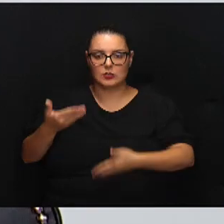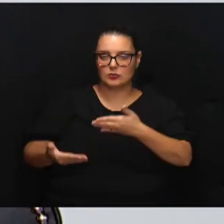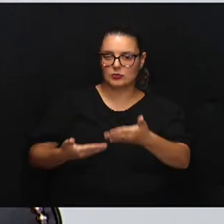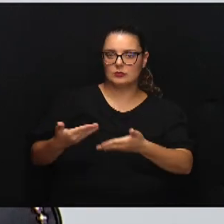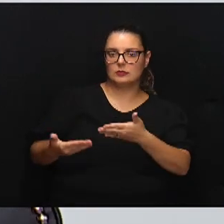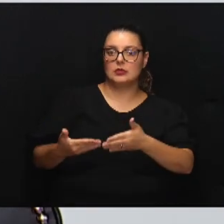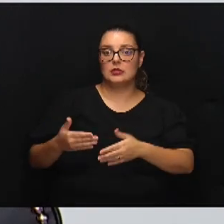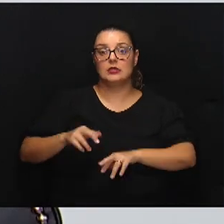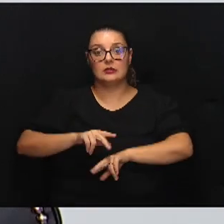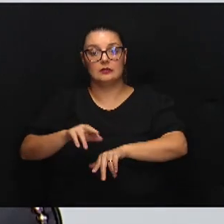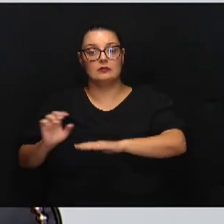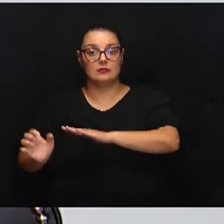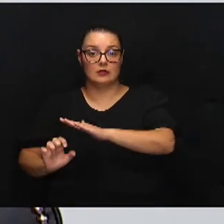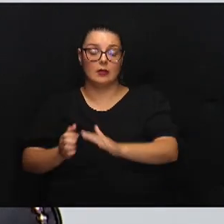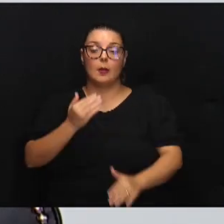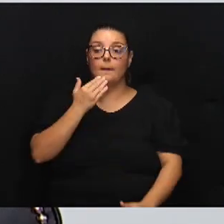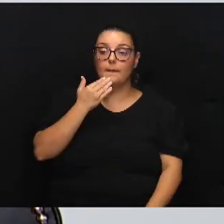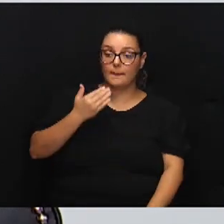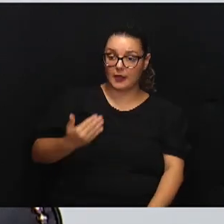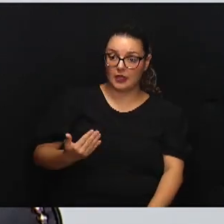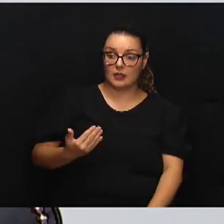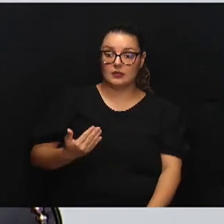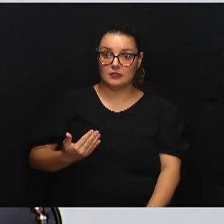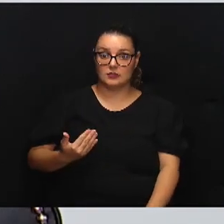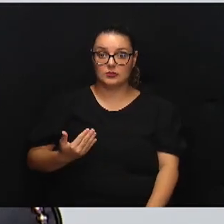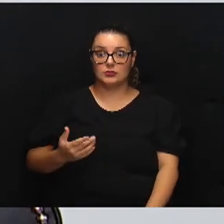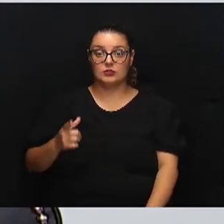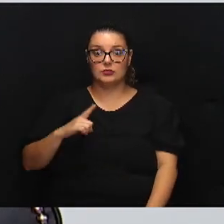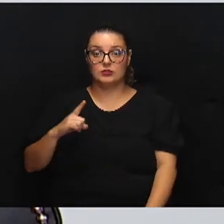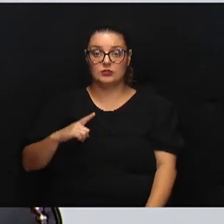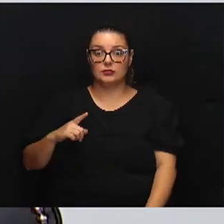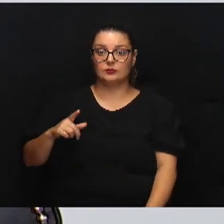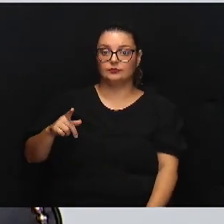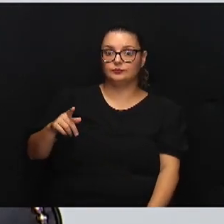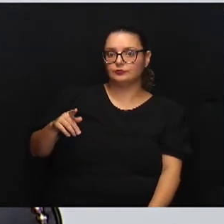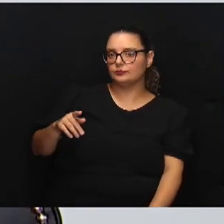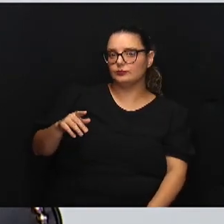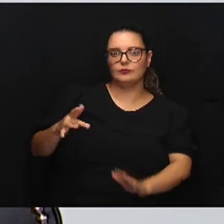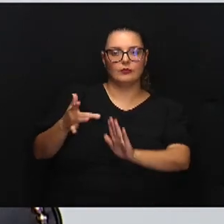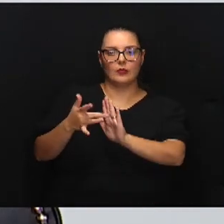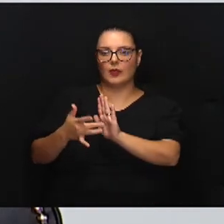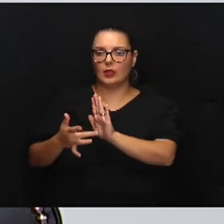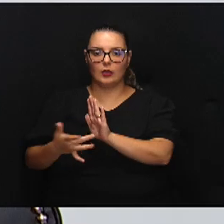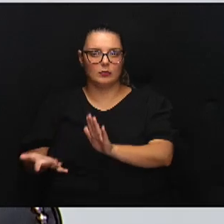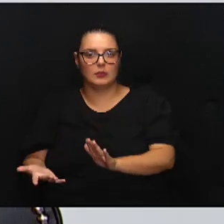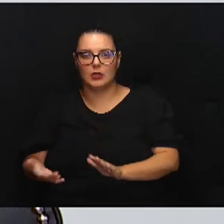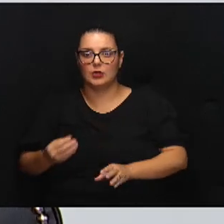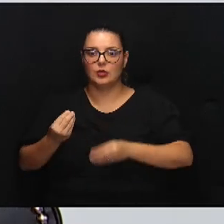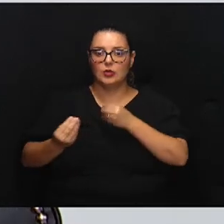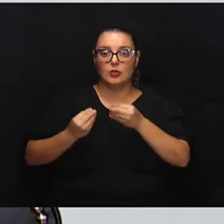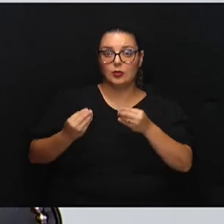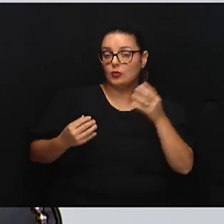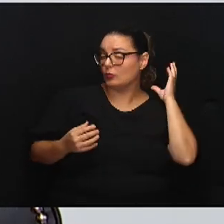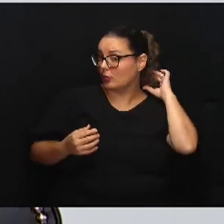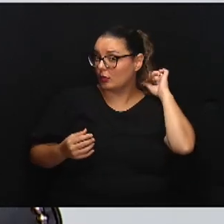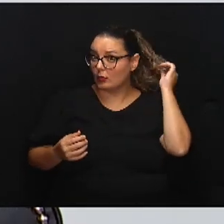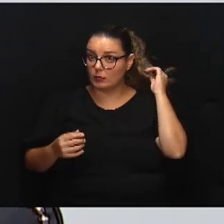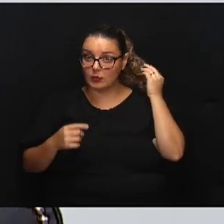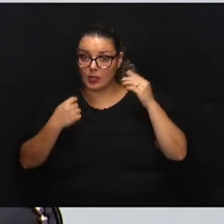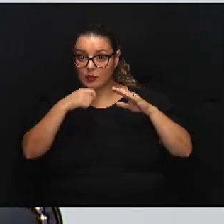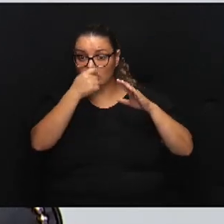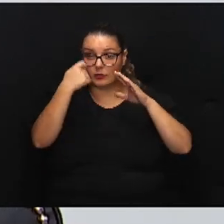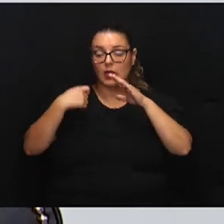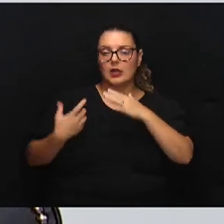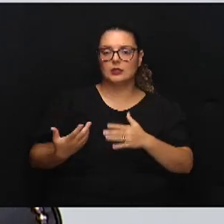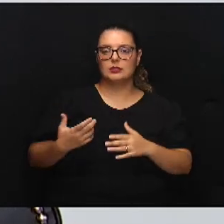E muitas empresas pedem, né? Tem um dress code, um protocolo de como a pessoa tem que estar o cabelo, maquiagem.